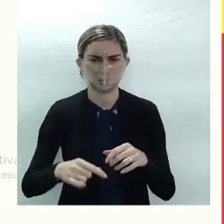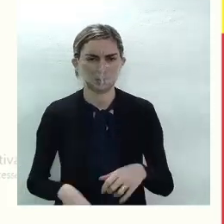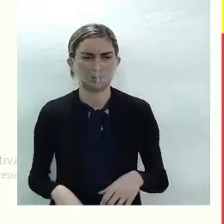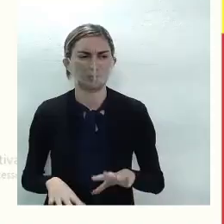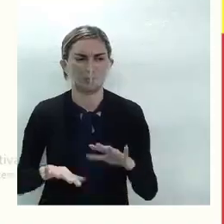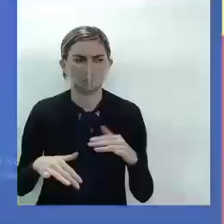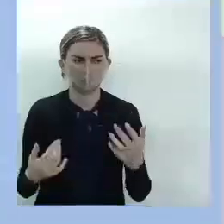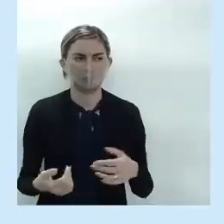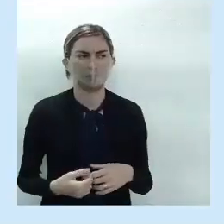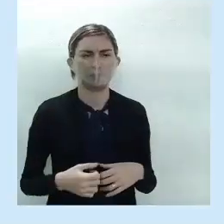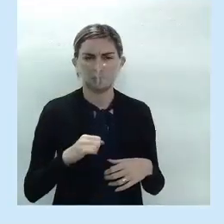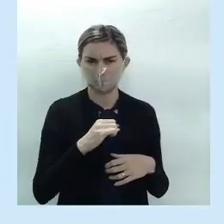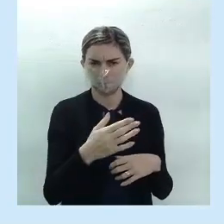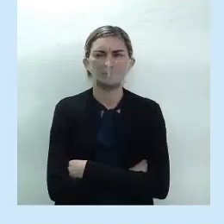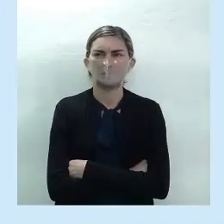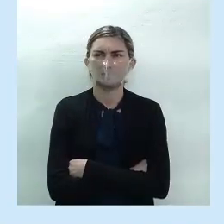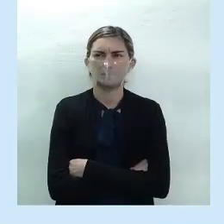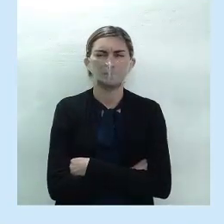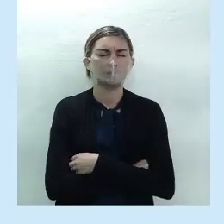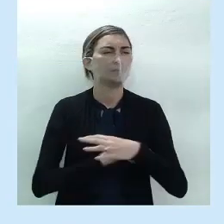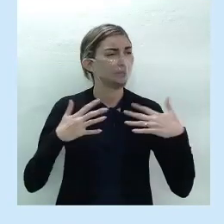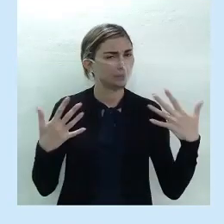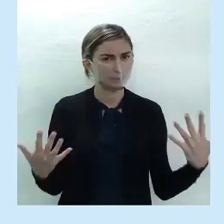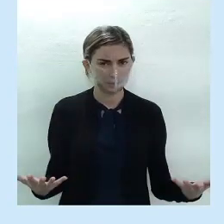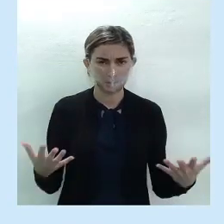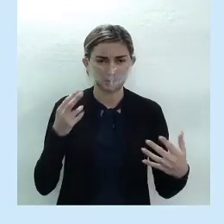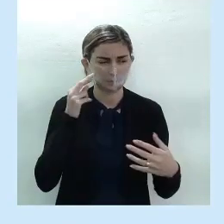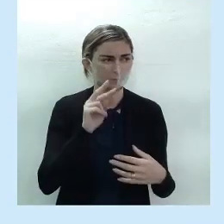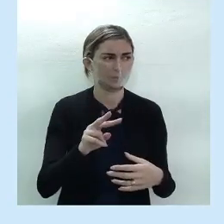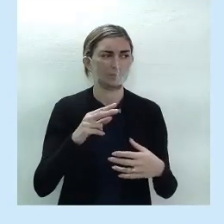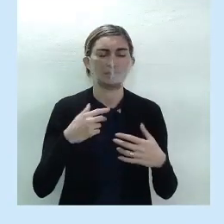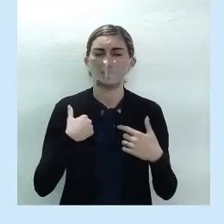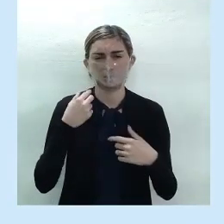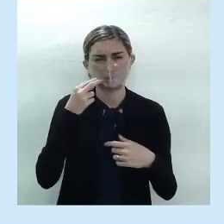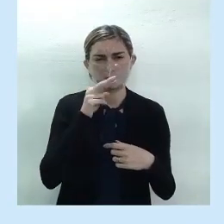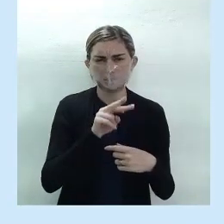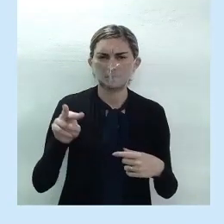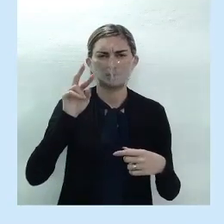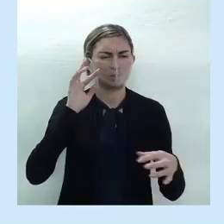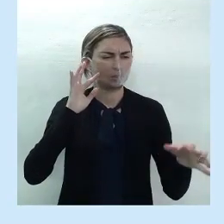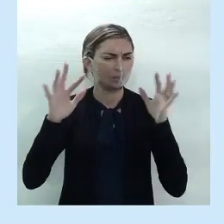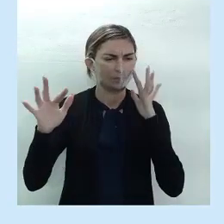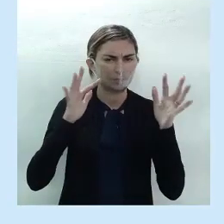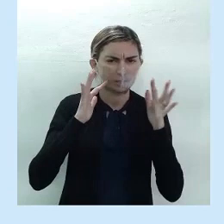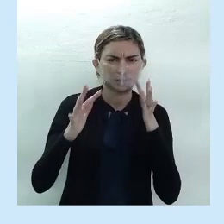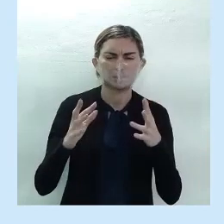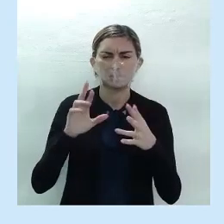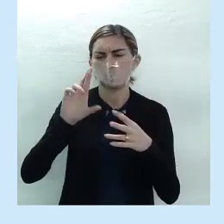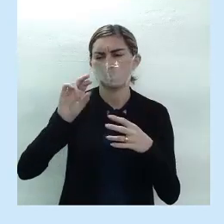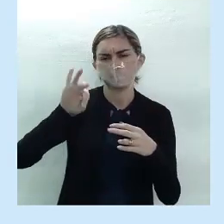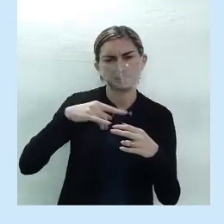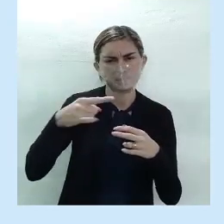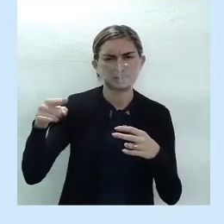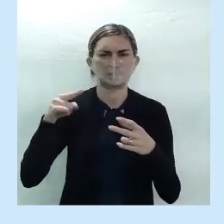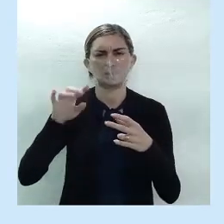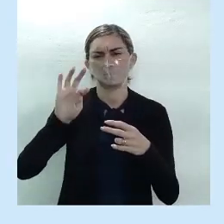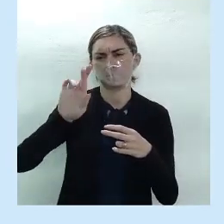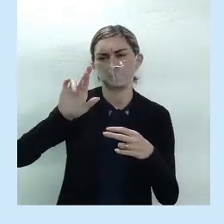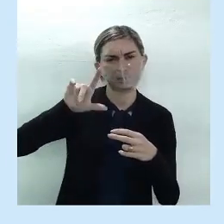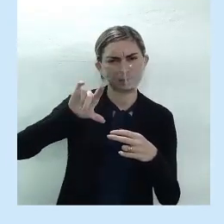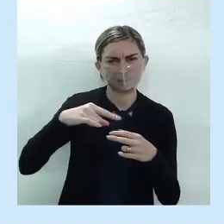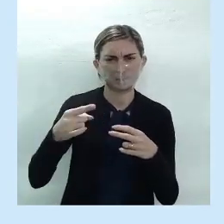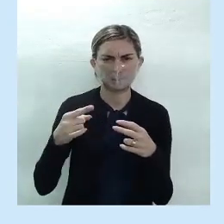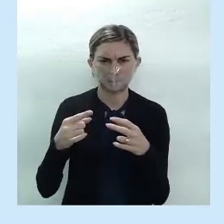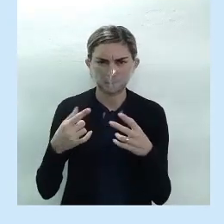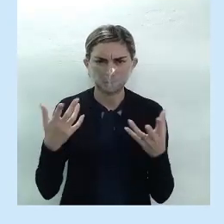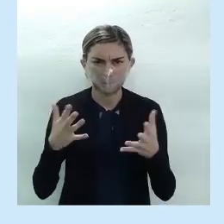ó, seguinte. Então, veja, pessoal, a gente viu reflexão, rotação e translação.